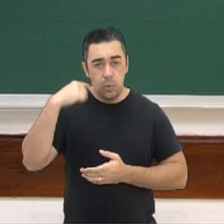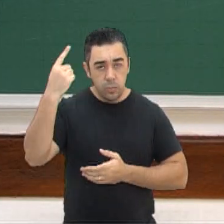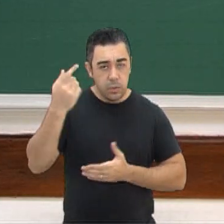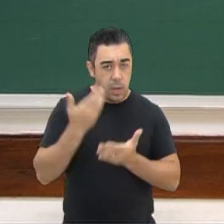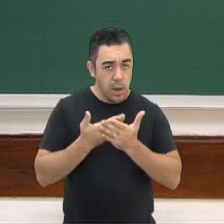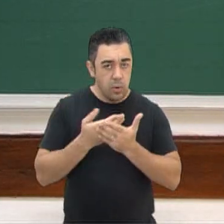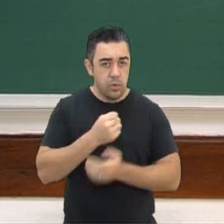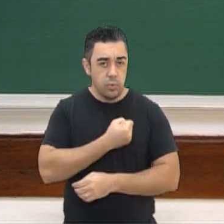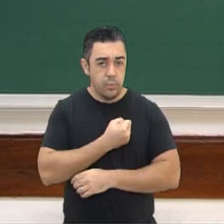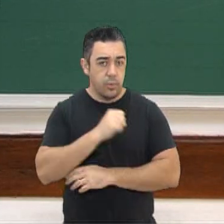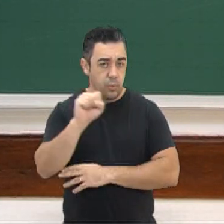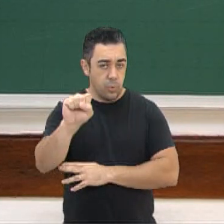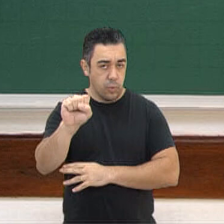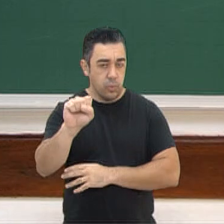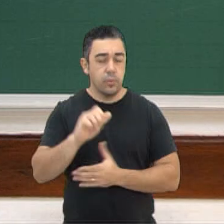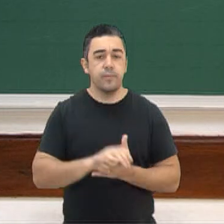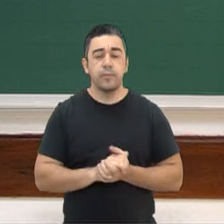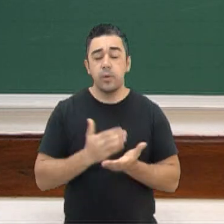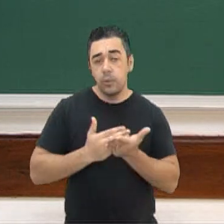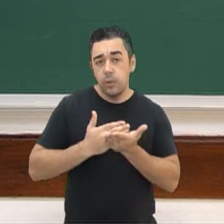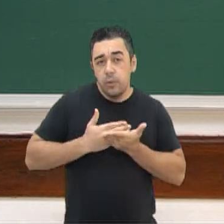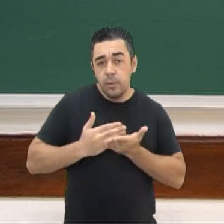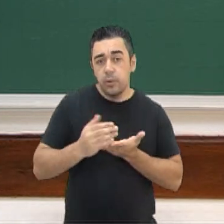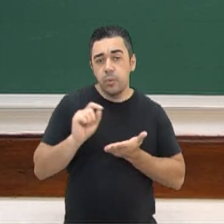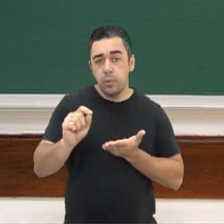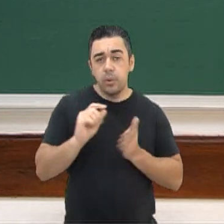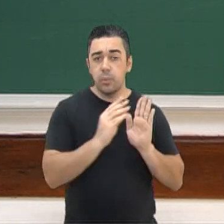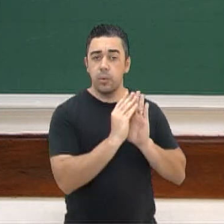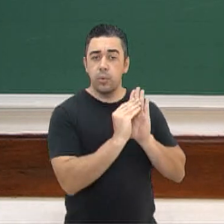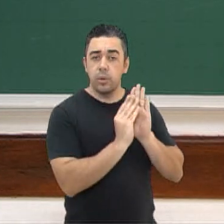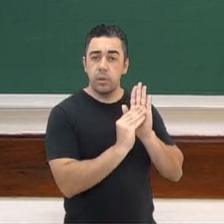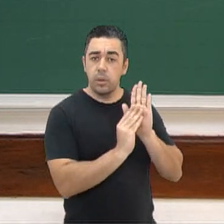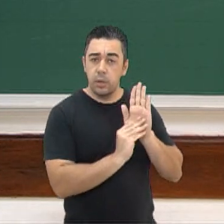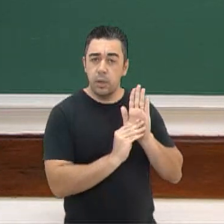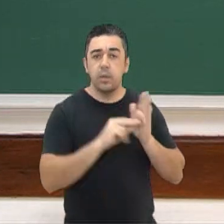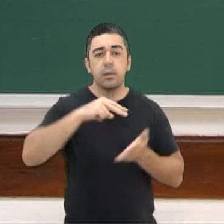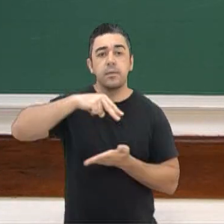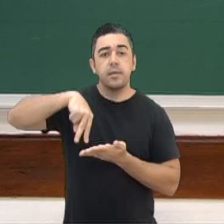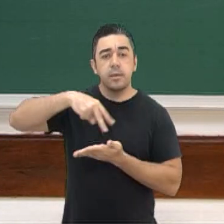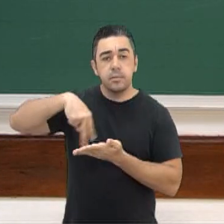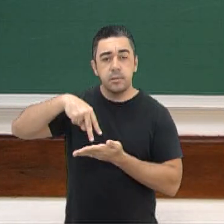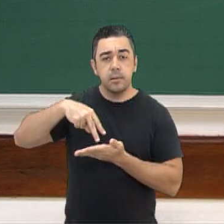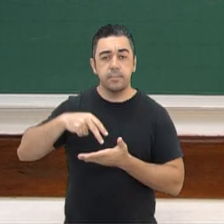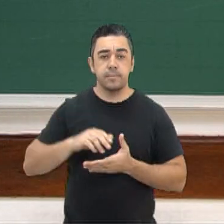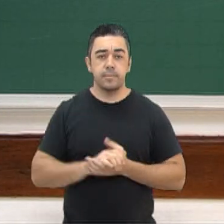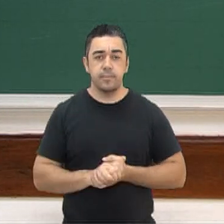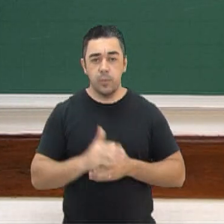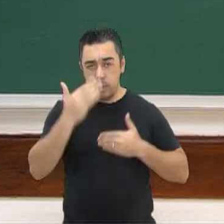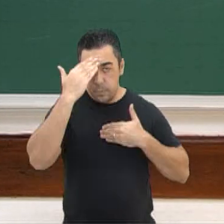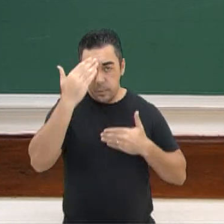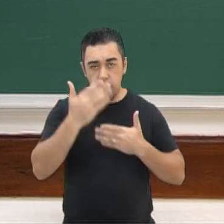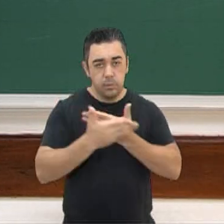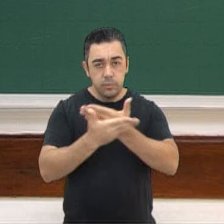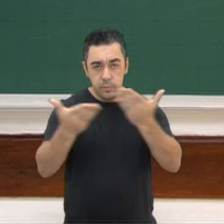8, que será a próxima, iniciaremos o conteúdo dança.